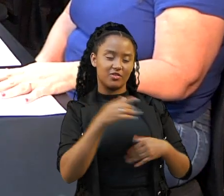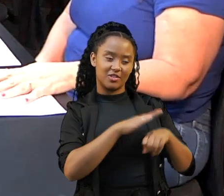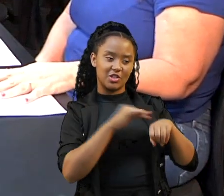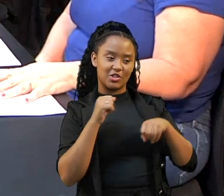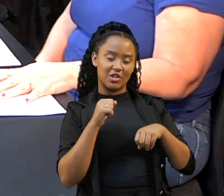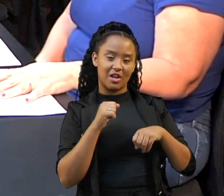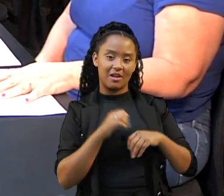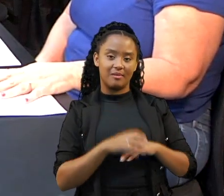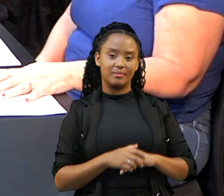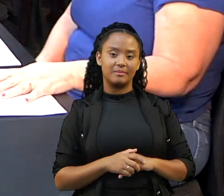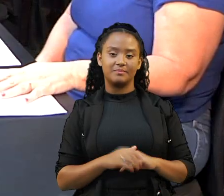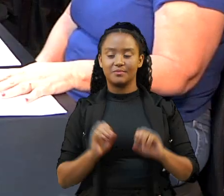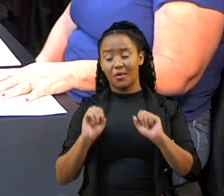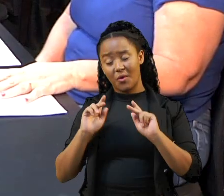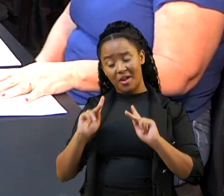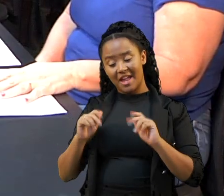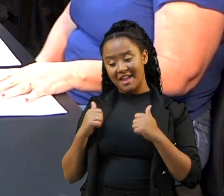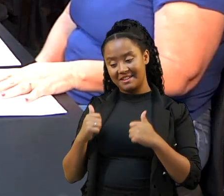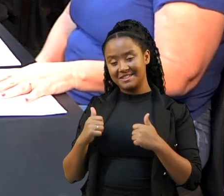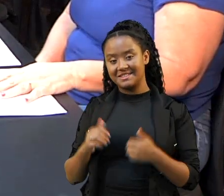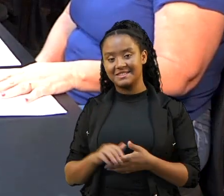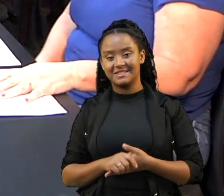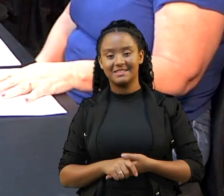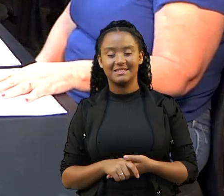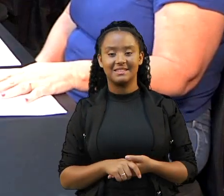Sim. Então,